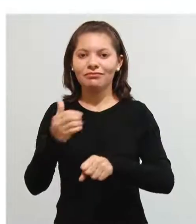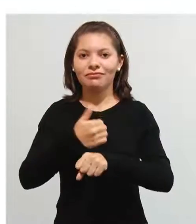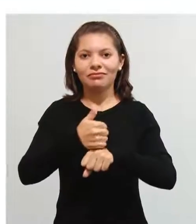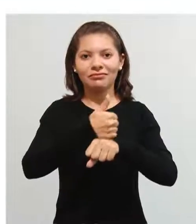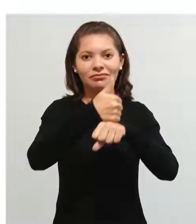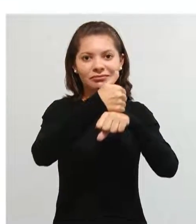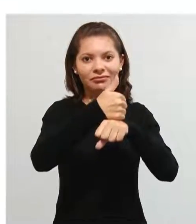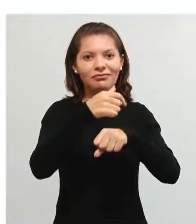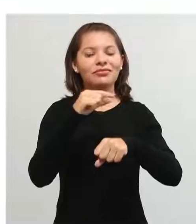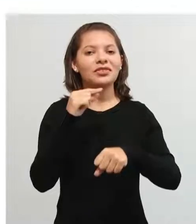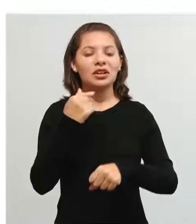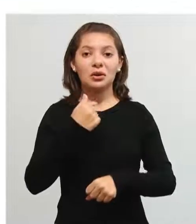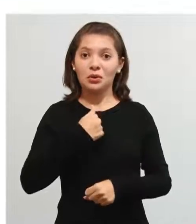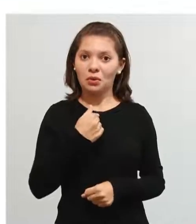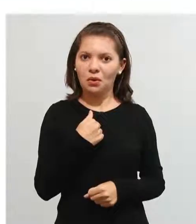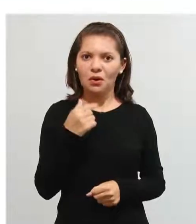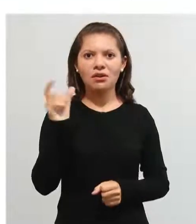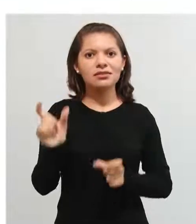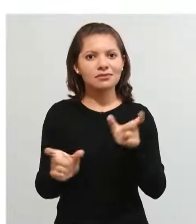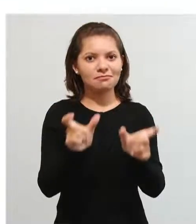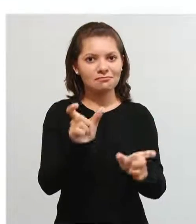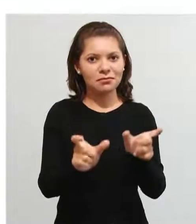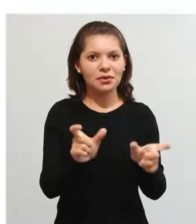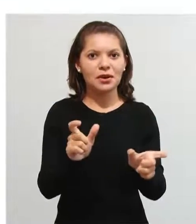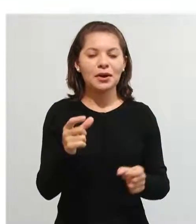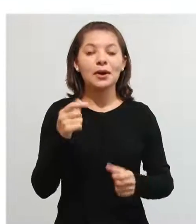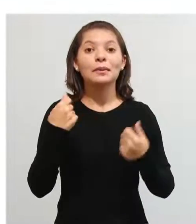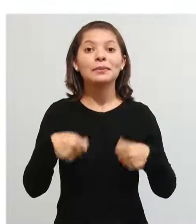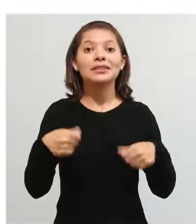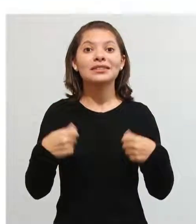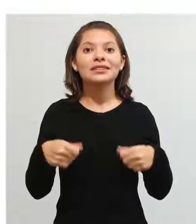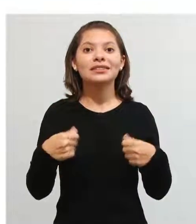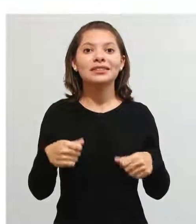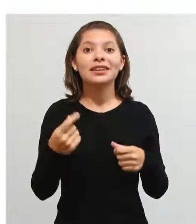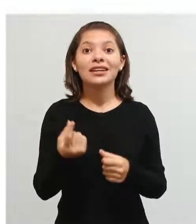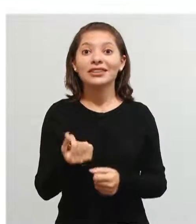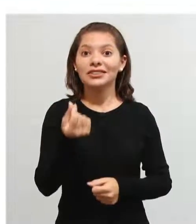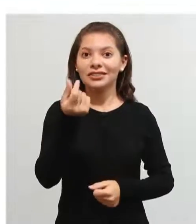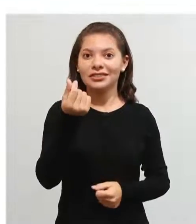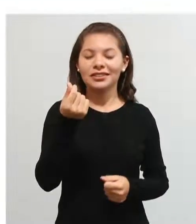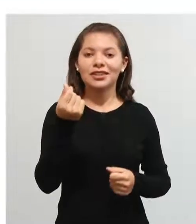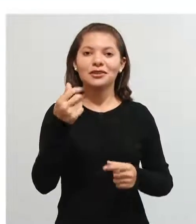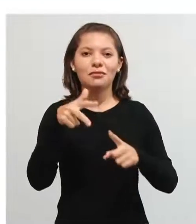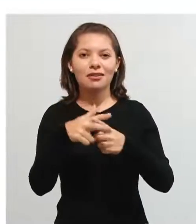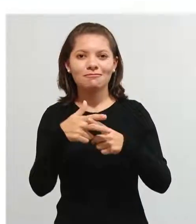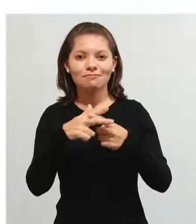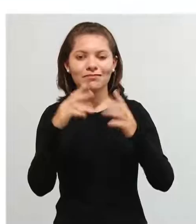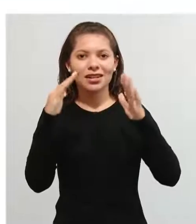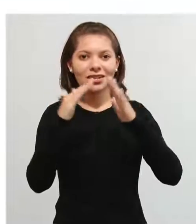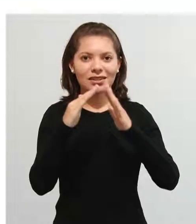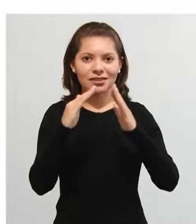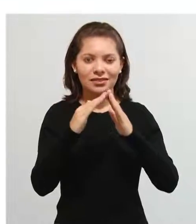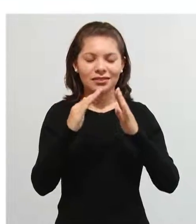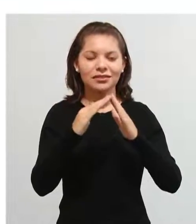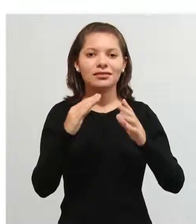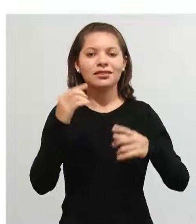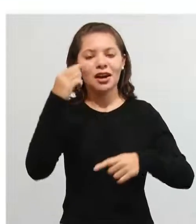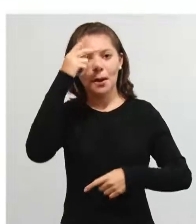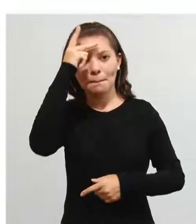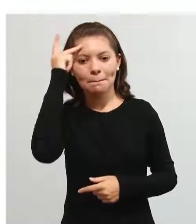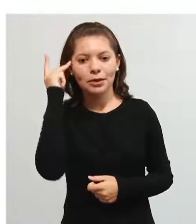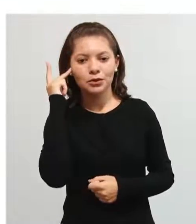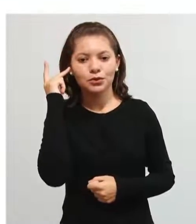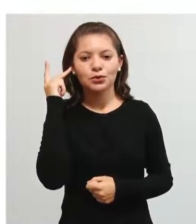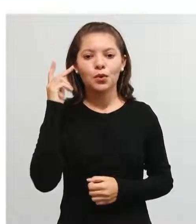pessoas físicas necessitam de dinheiro para a manutenção das suas casas, as pessoas jurídicas de direito público, que são a União, os